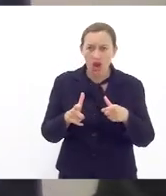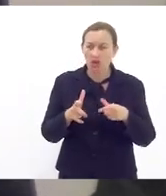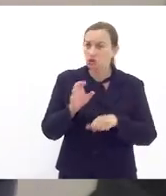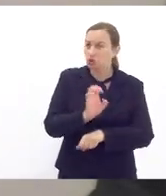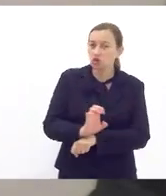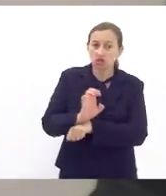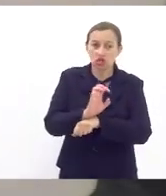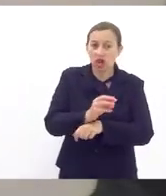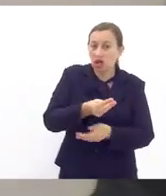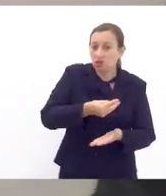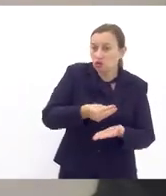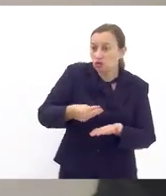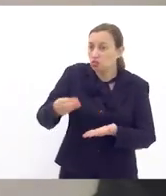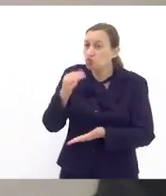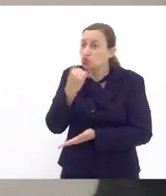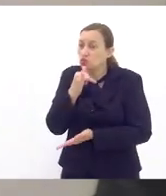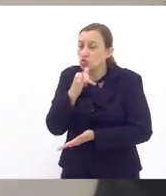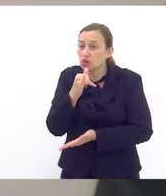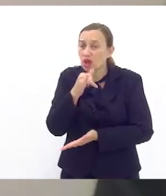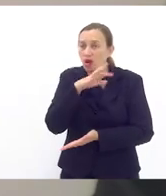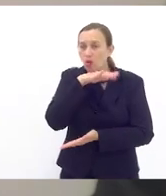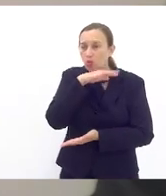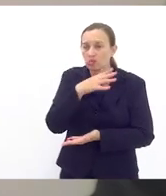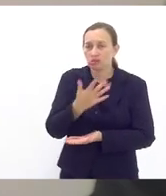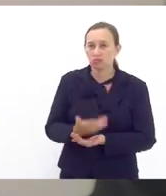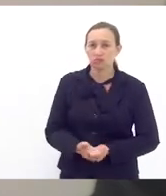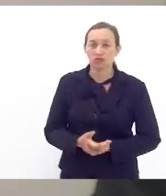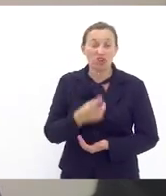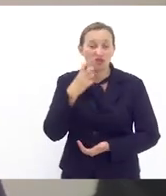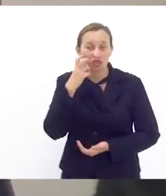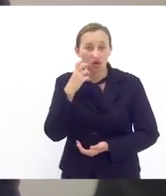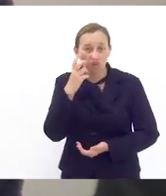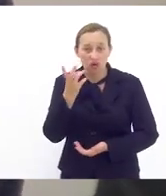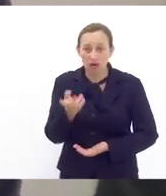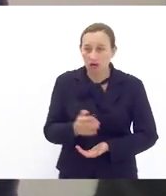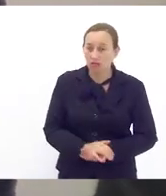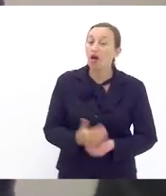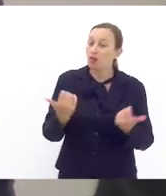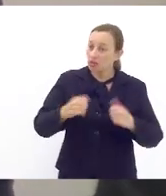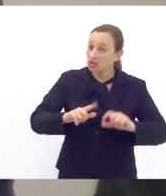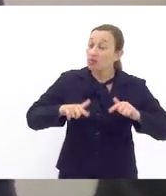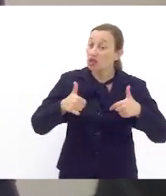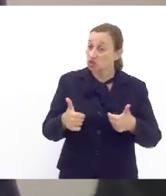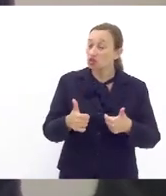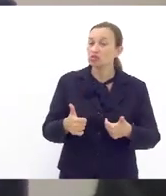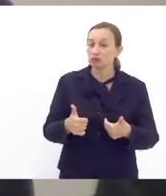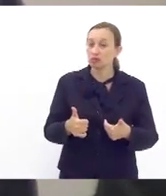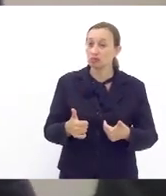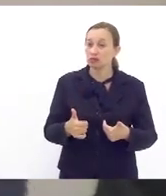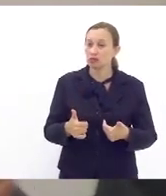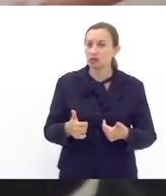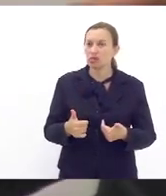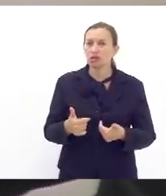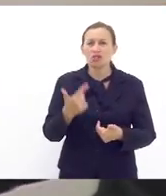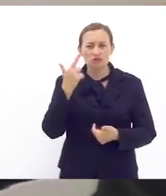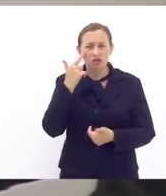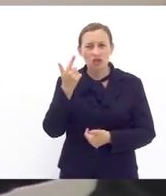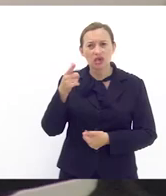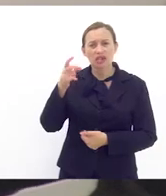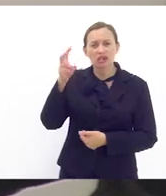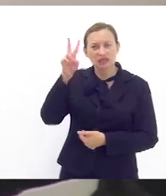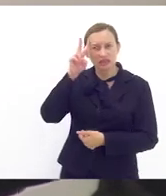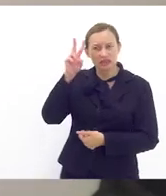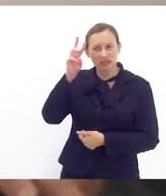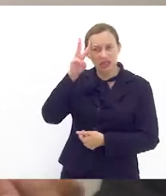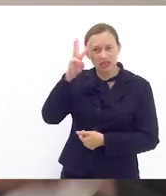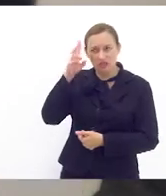de energia é uma pouca vergonha e não precisa me enfrentar esse problema de verdade vocês terem uma ideia na terça-feira foi a